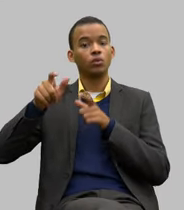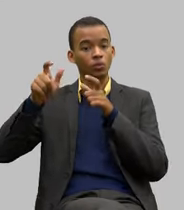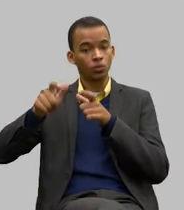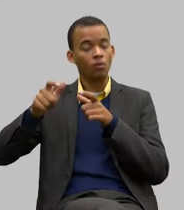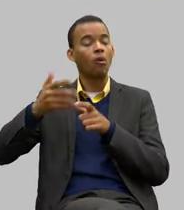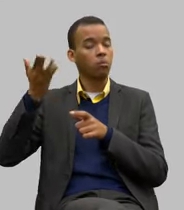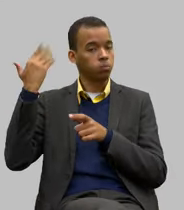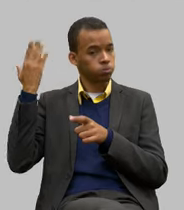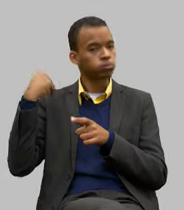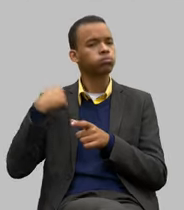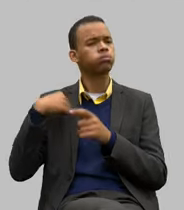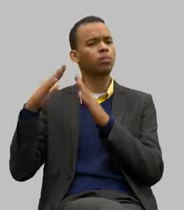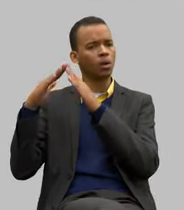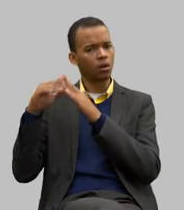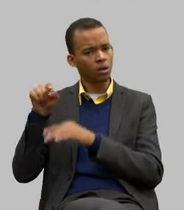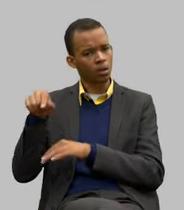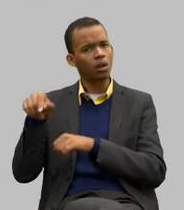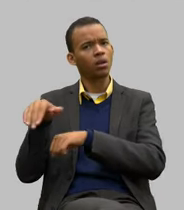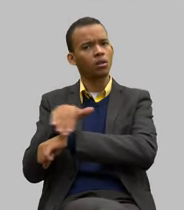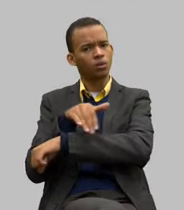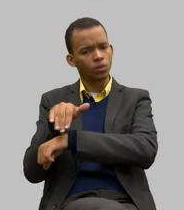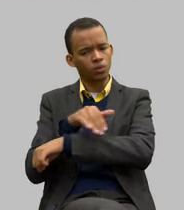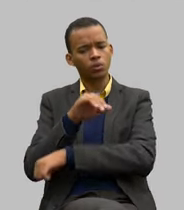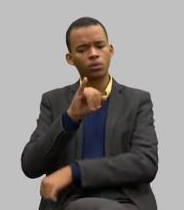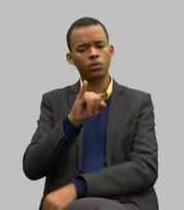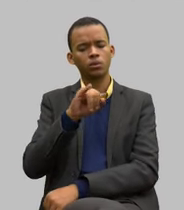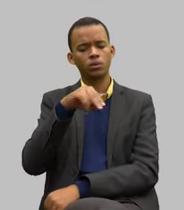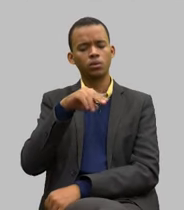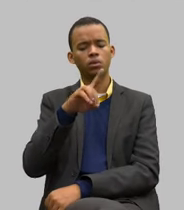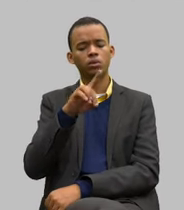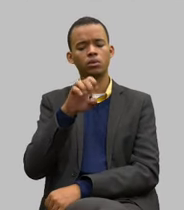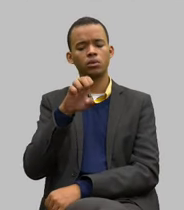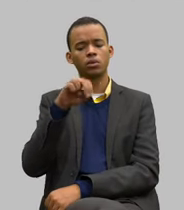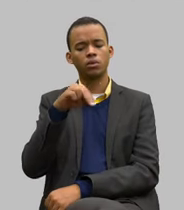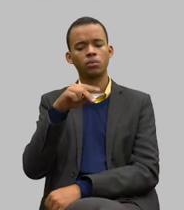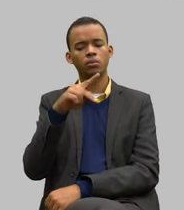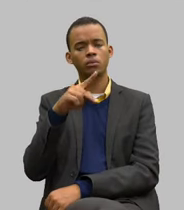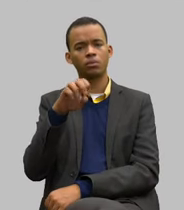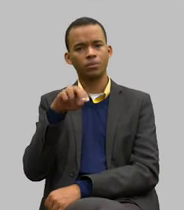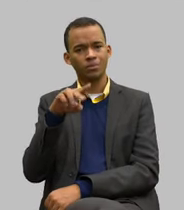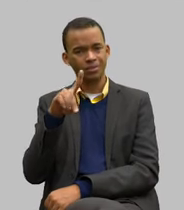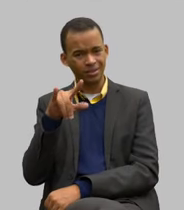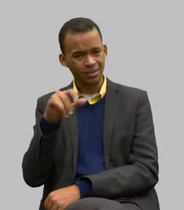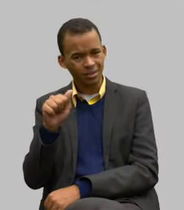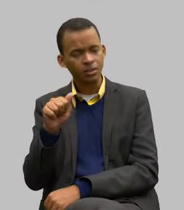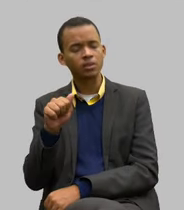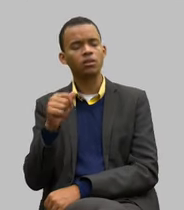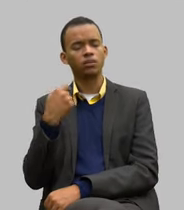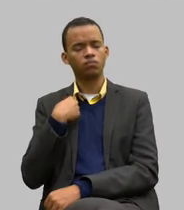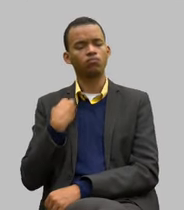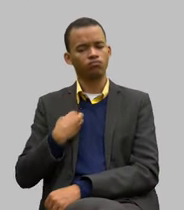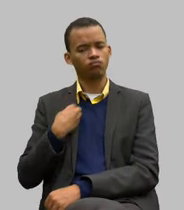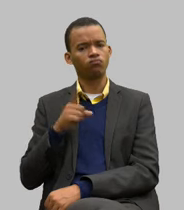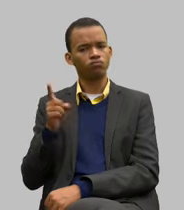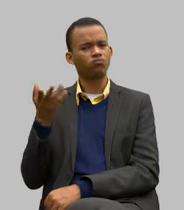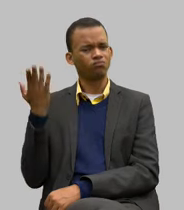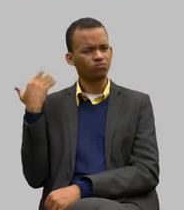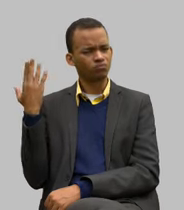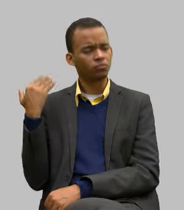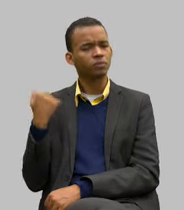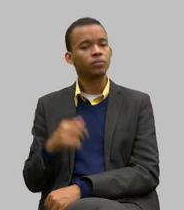morei por muito tempo morei na Rua Independência cá embaixo perto da Amazonia no bairro Cabana e